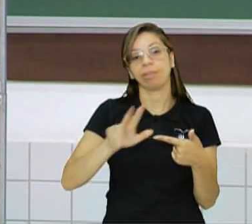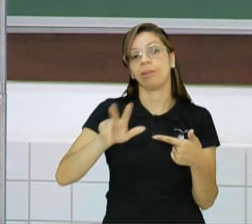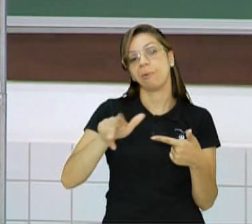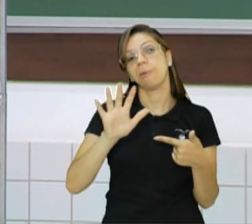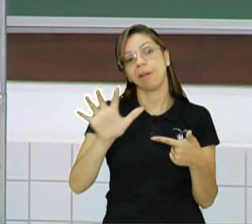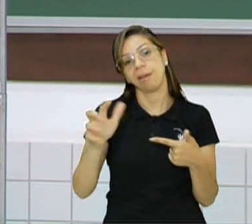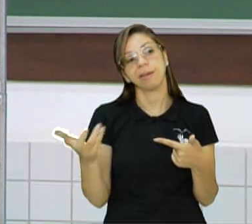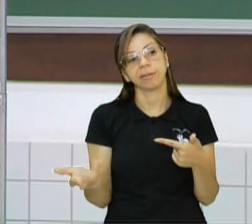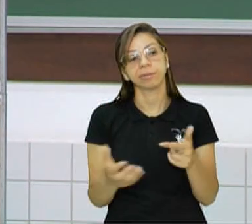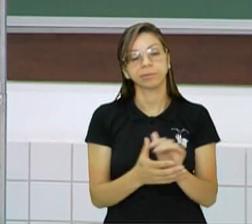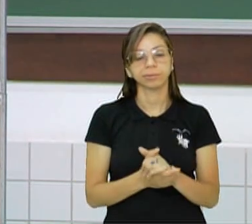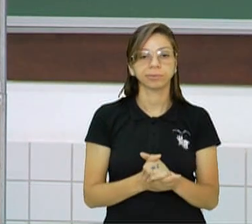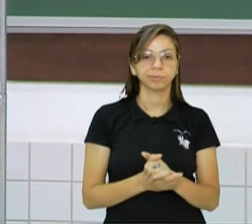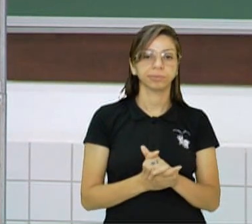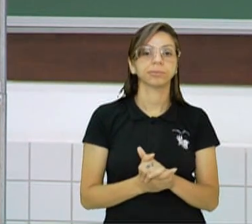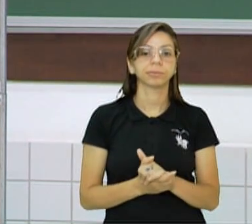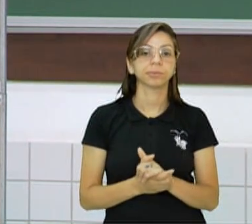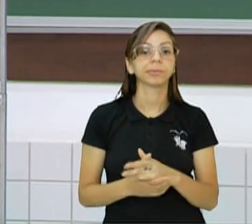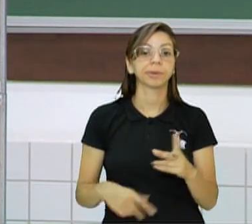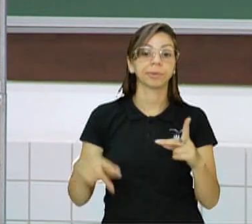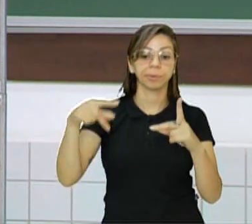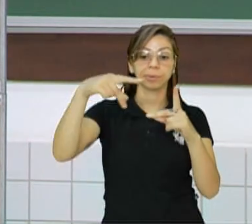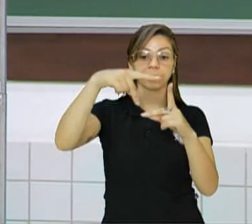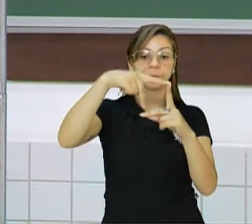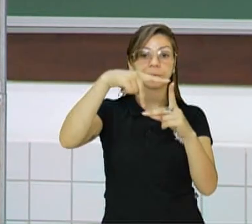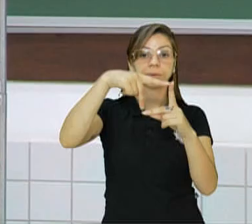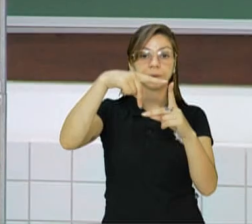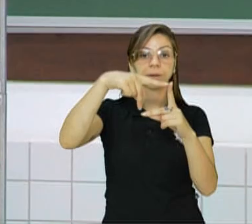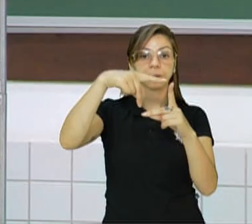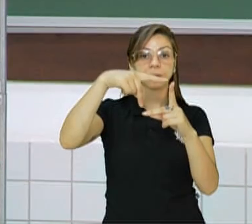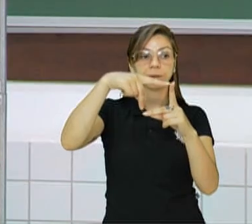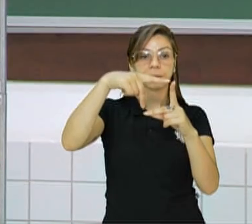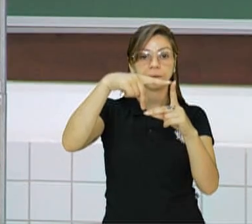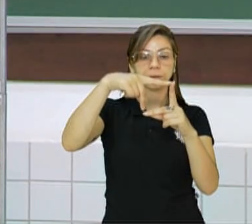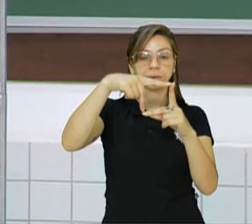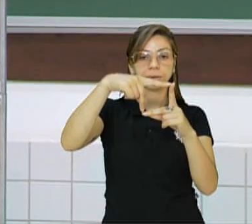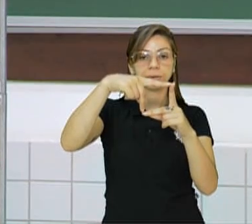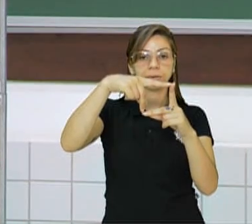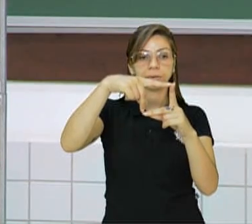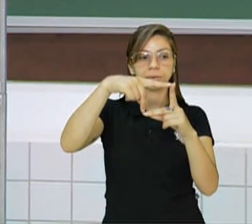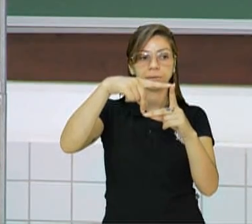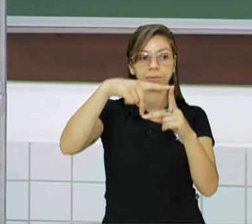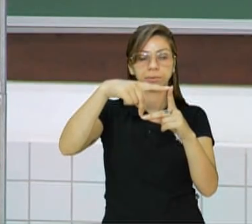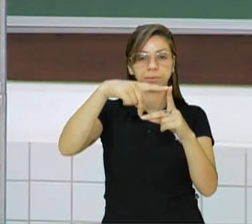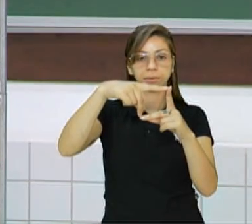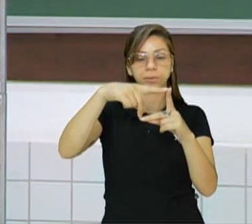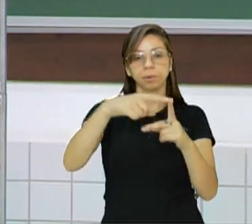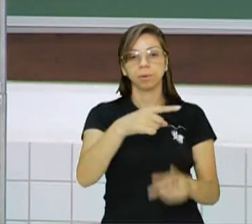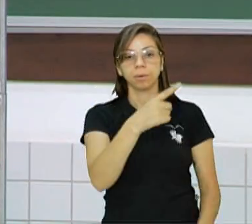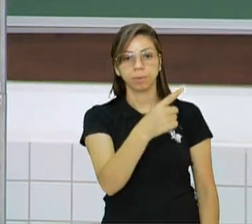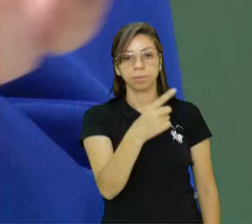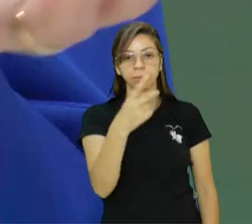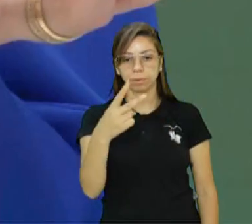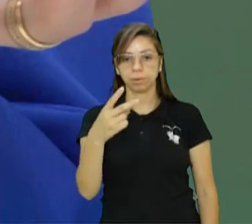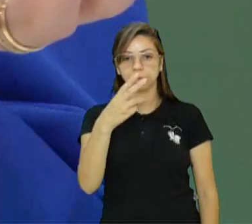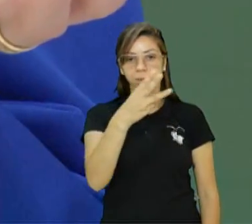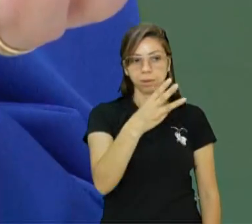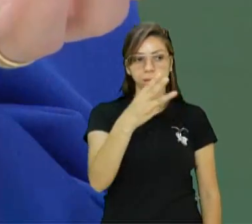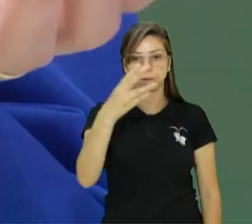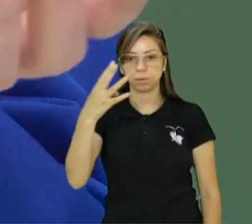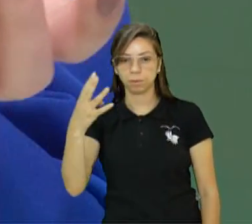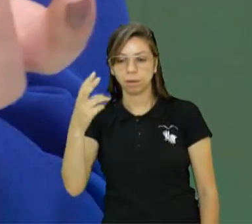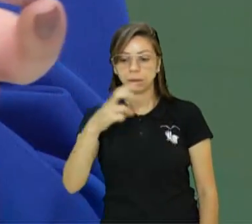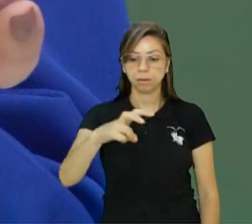Nós temos aqui os nossos quadrados. Nós vamos ter aqui, ó, 1, 2, 3,